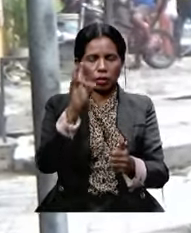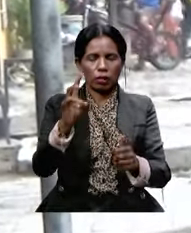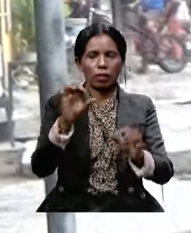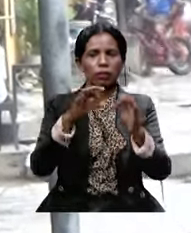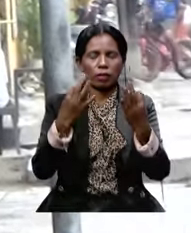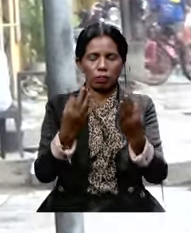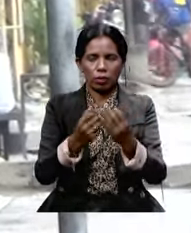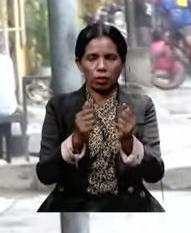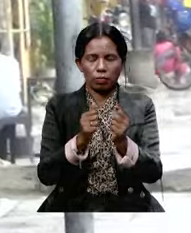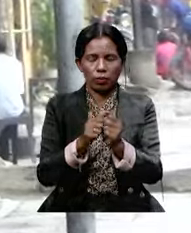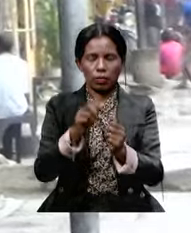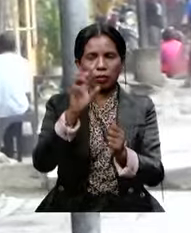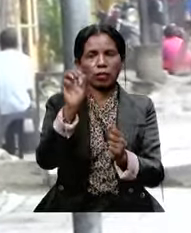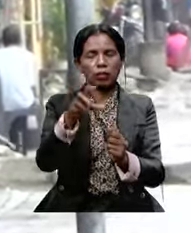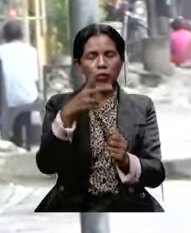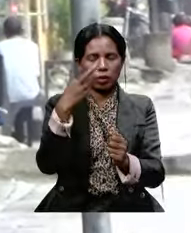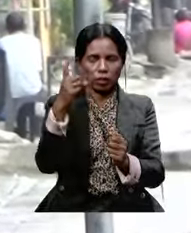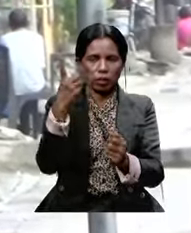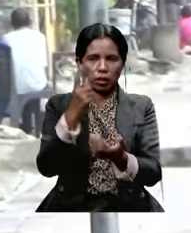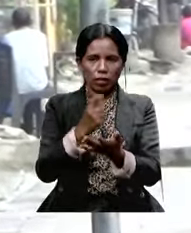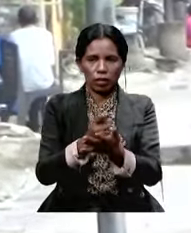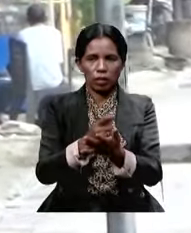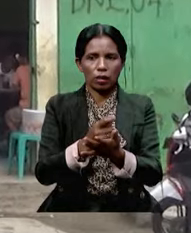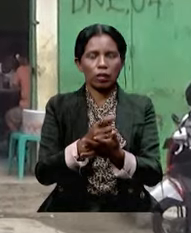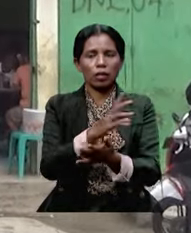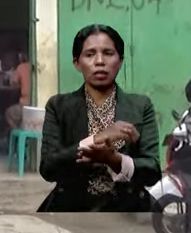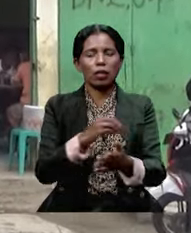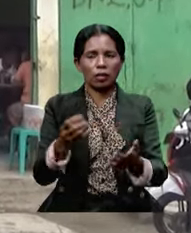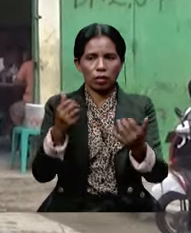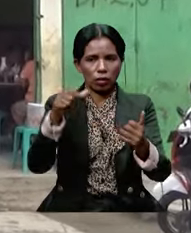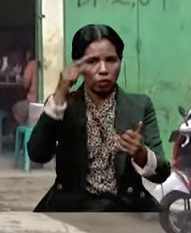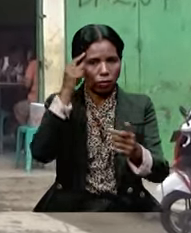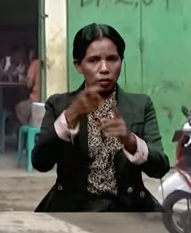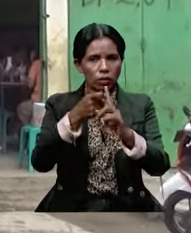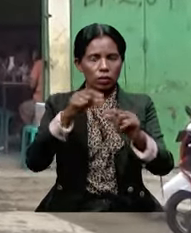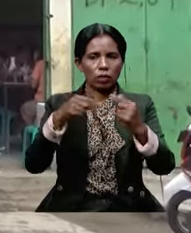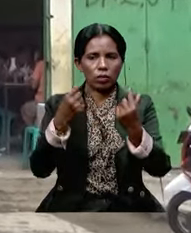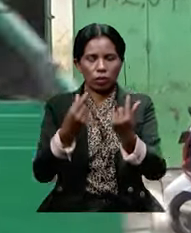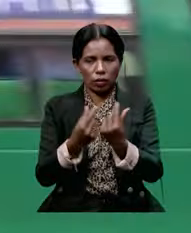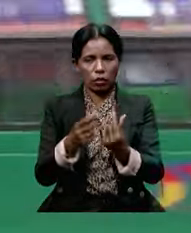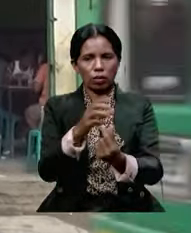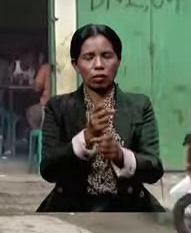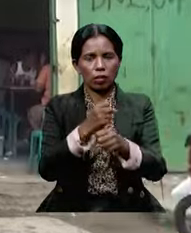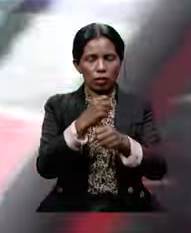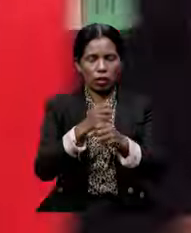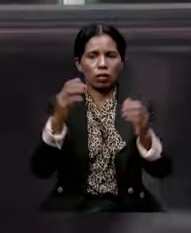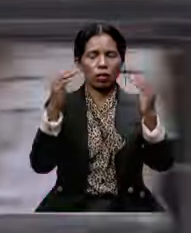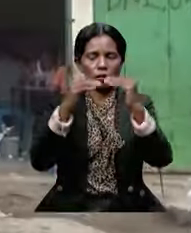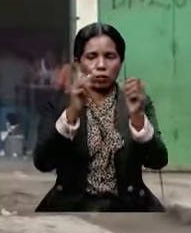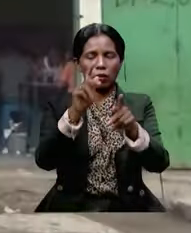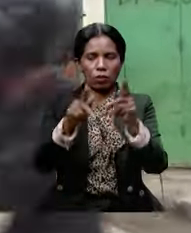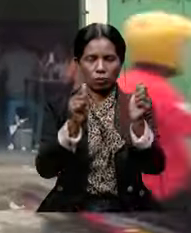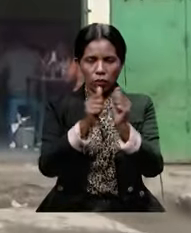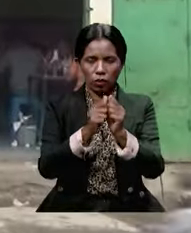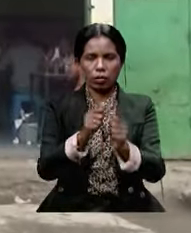rihun sanulu resin ida o total populasaun rihun sanulu resin. Antes ne governo li husi ekipa konjunta halo na dialgo ho komunidade